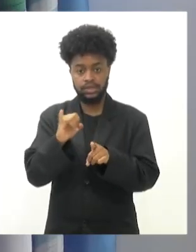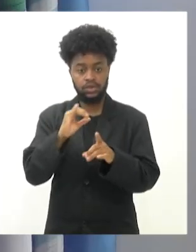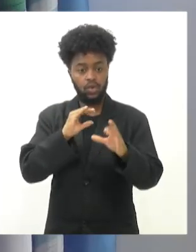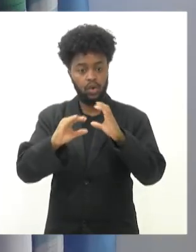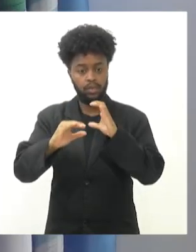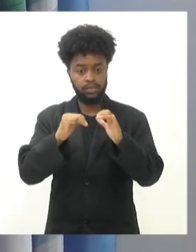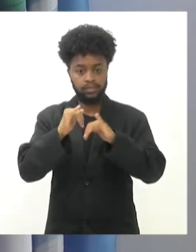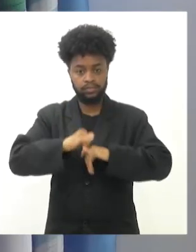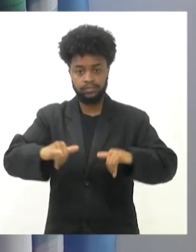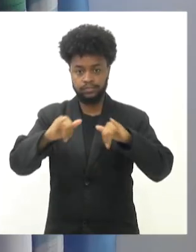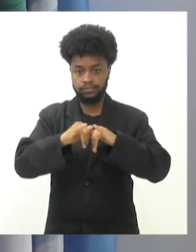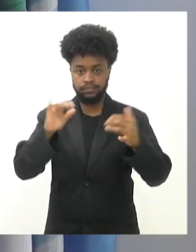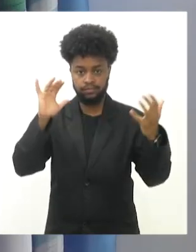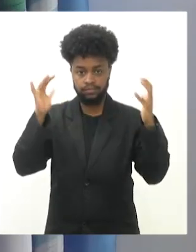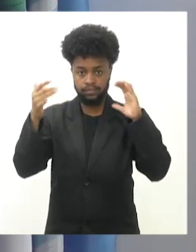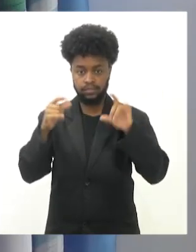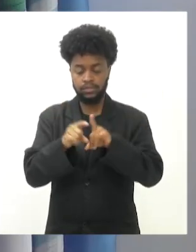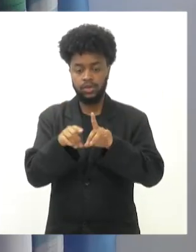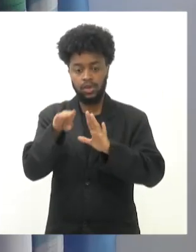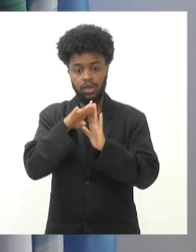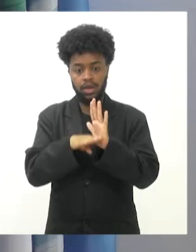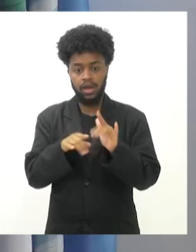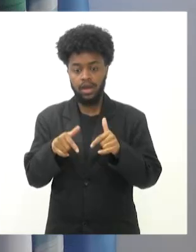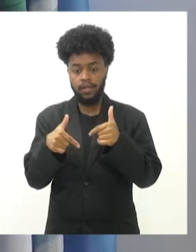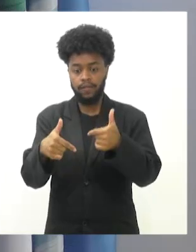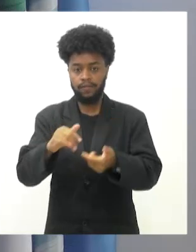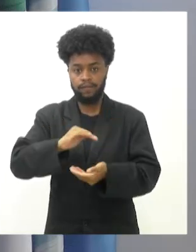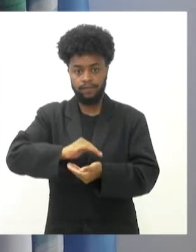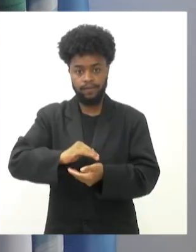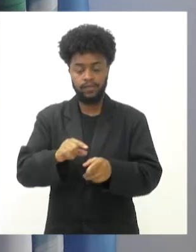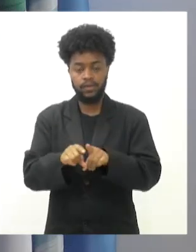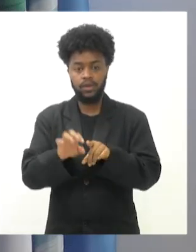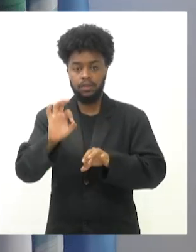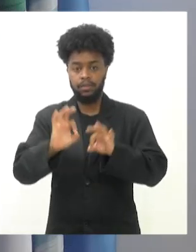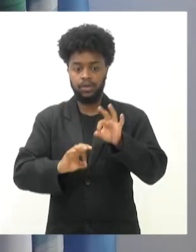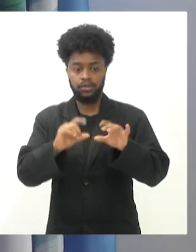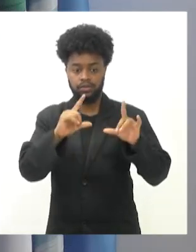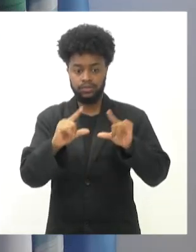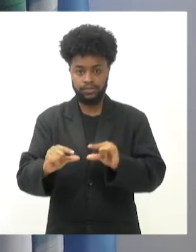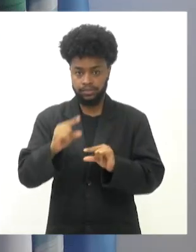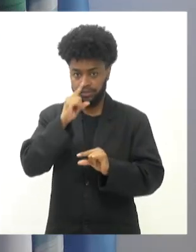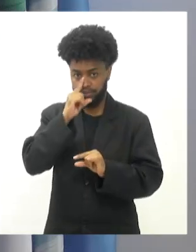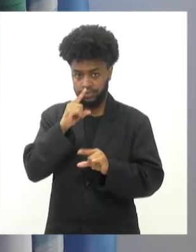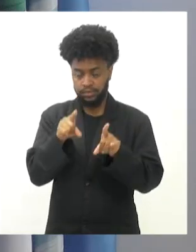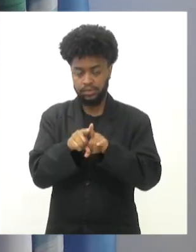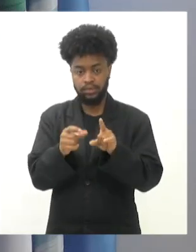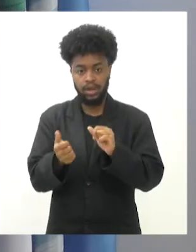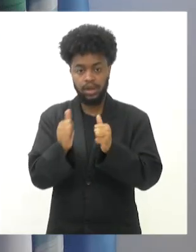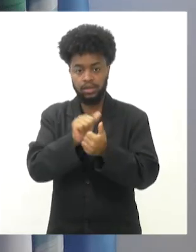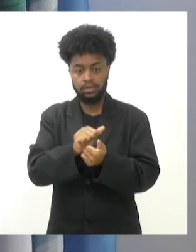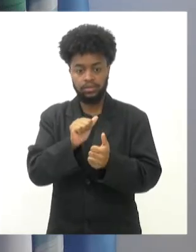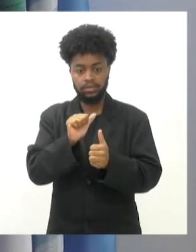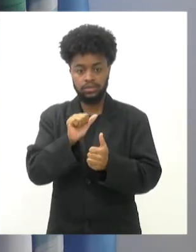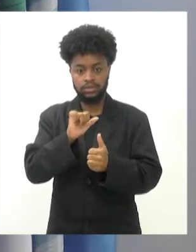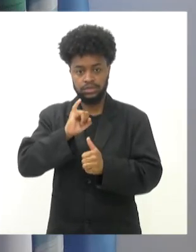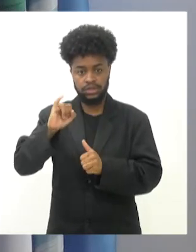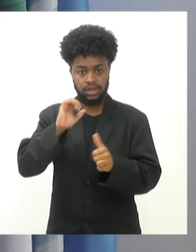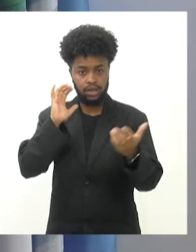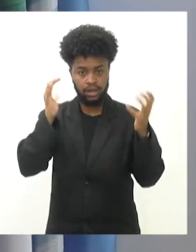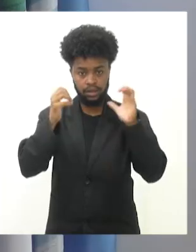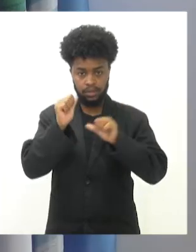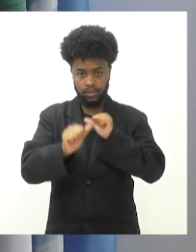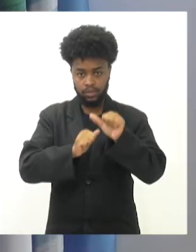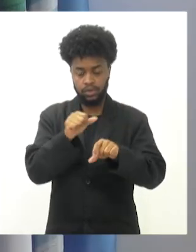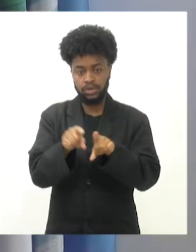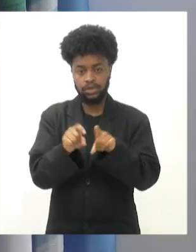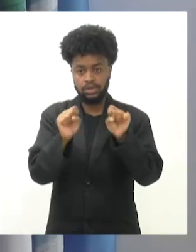de alertas meteorológicos, protocolos de atuação de defesa civil, plano municipal de redução de riscos, plano de adaptação às mudanças climáticas, sistema de monitoramento